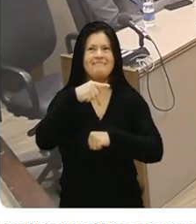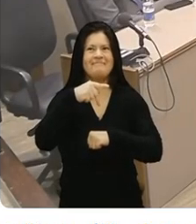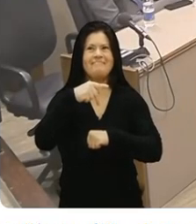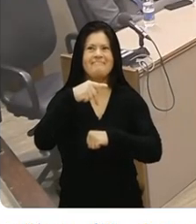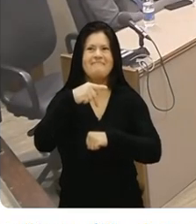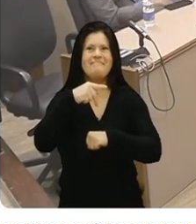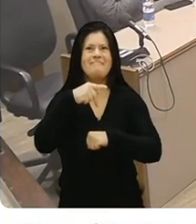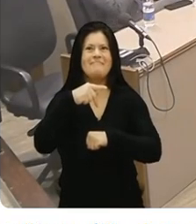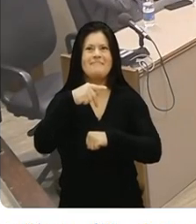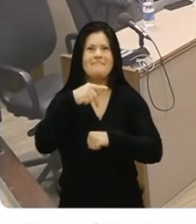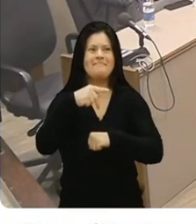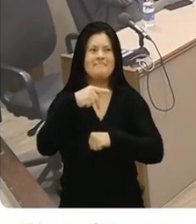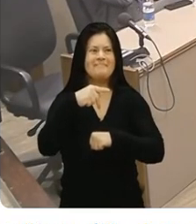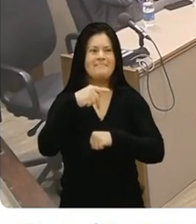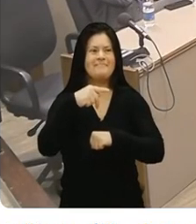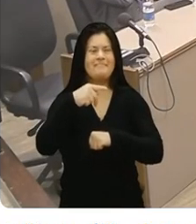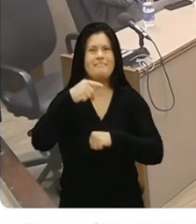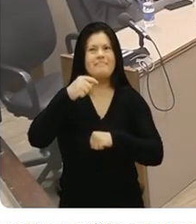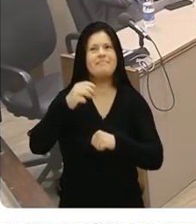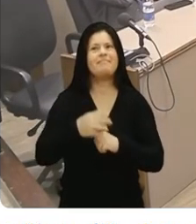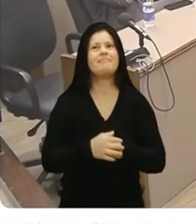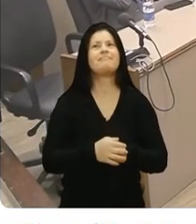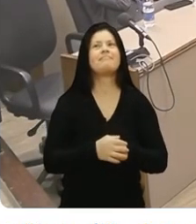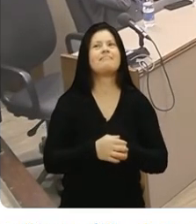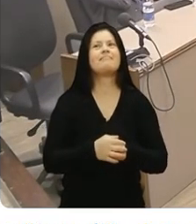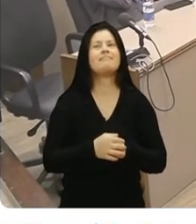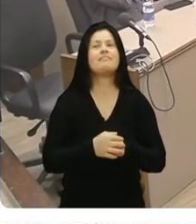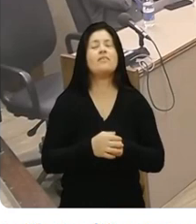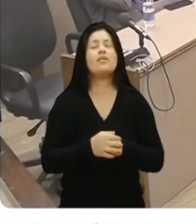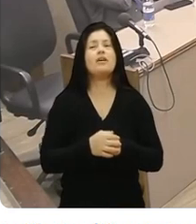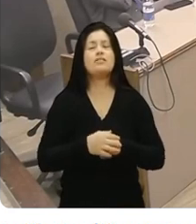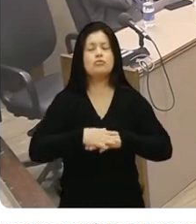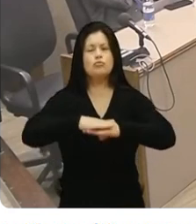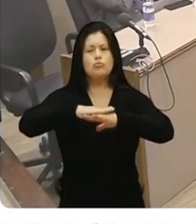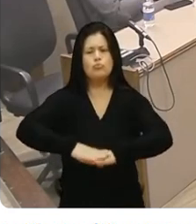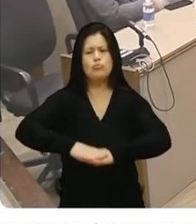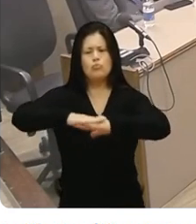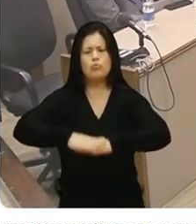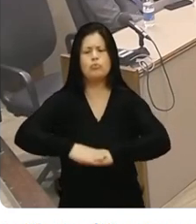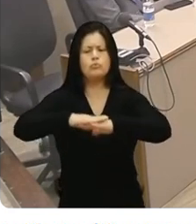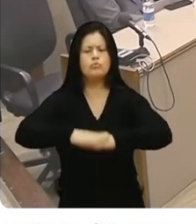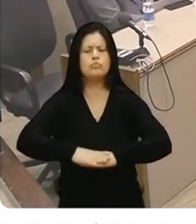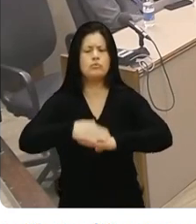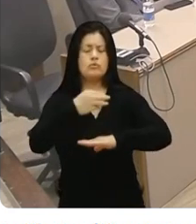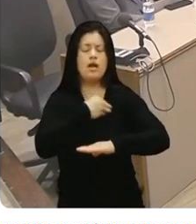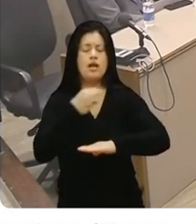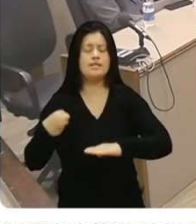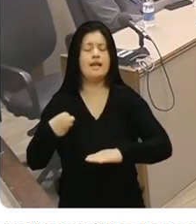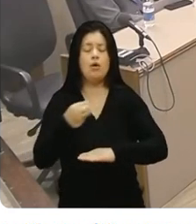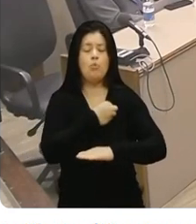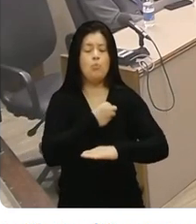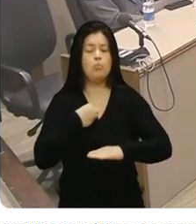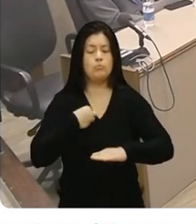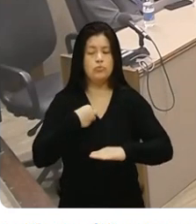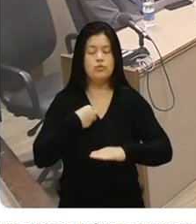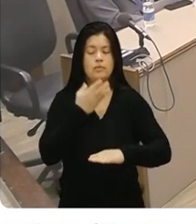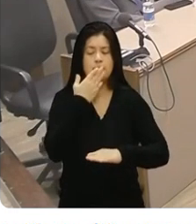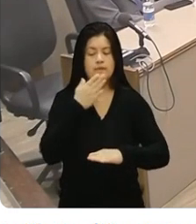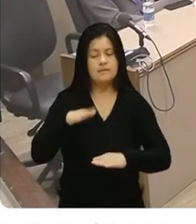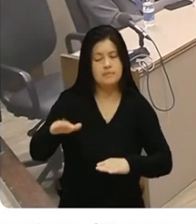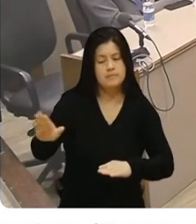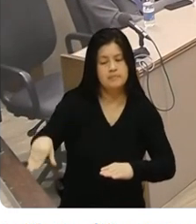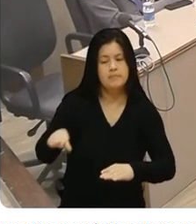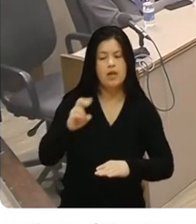endocrinopediatria, instrutora do curso de reanimação neonatal pela Sociedade Brasileira de